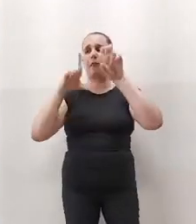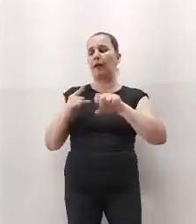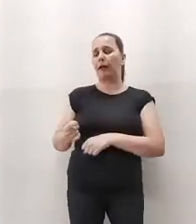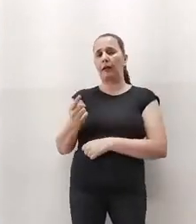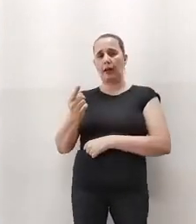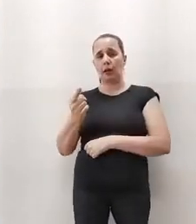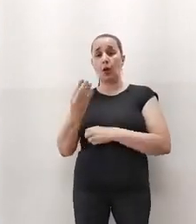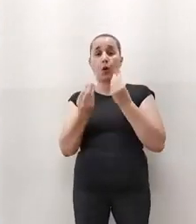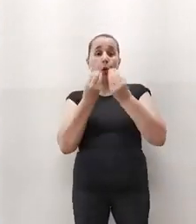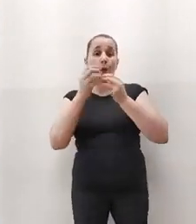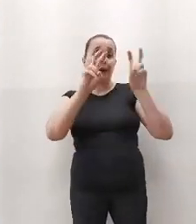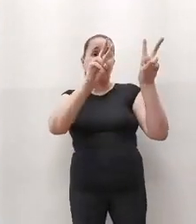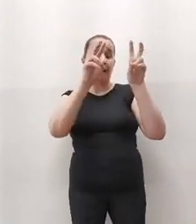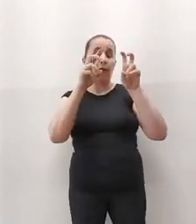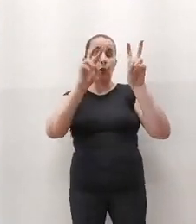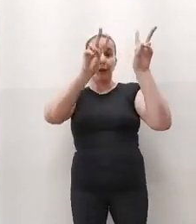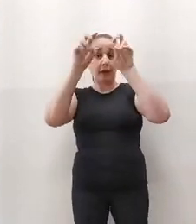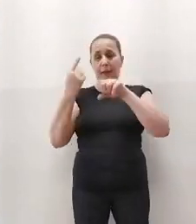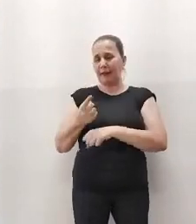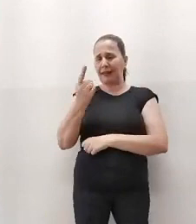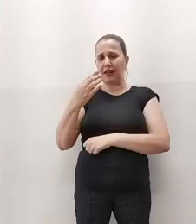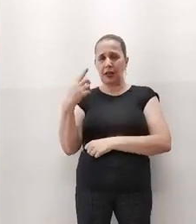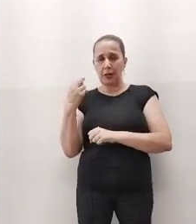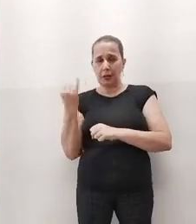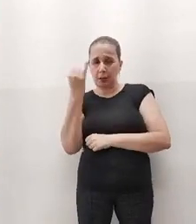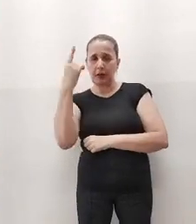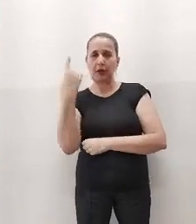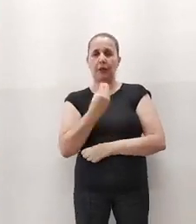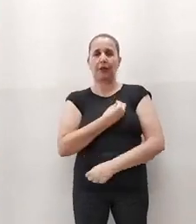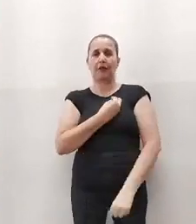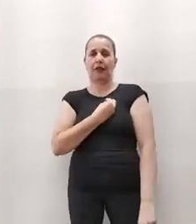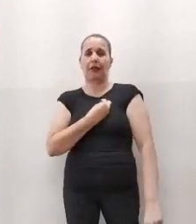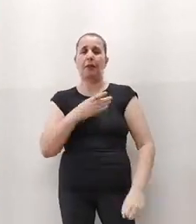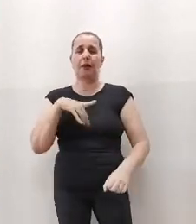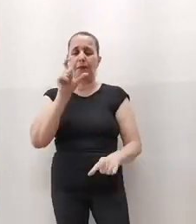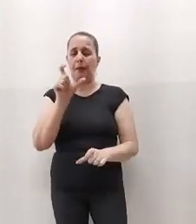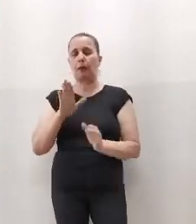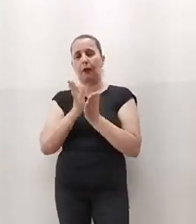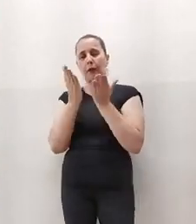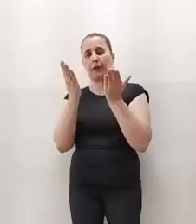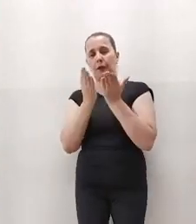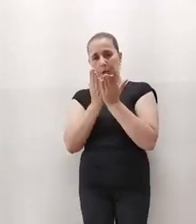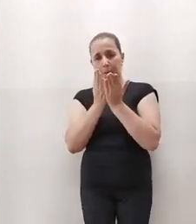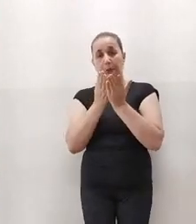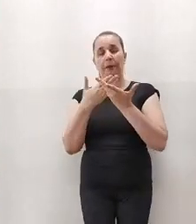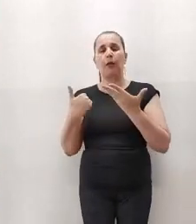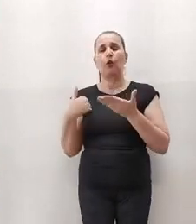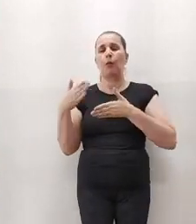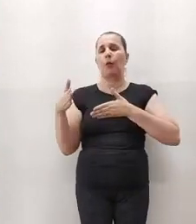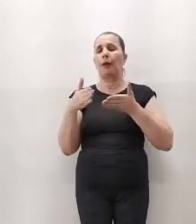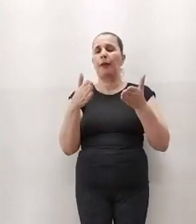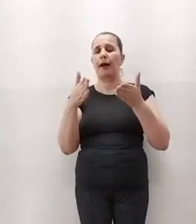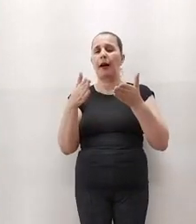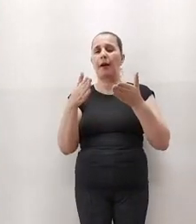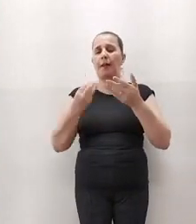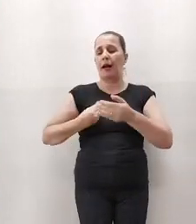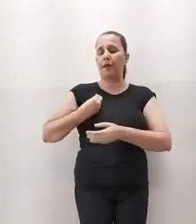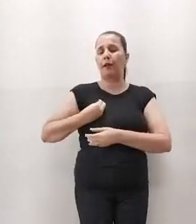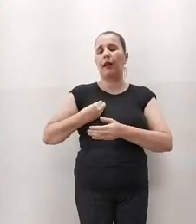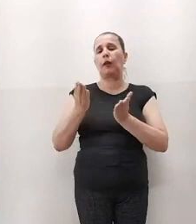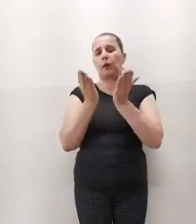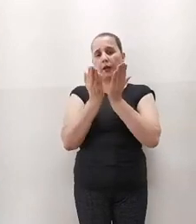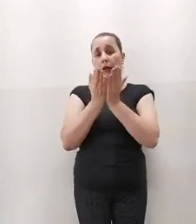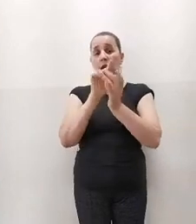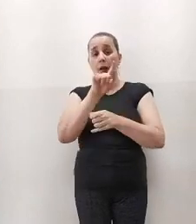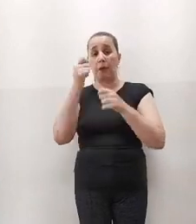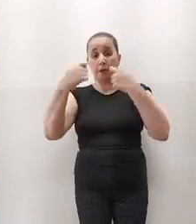Como a eternidade é importante para as nossas vidas, para um cristão, sobre o caminhar dele. Ele